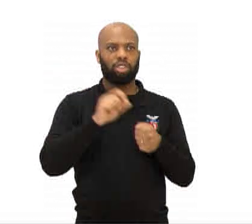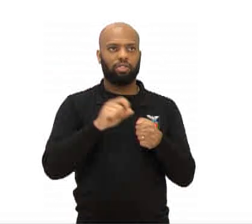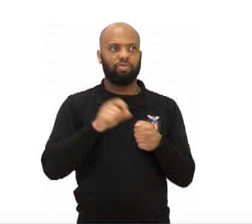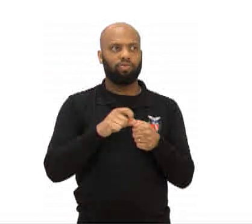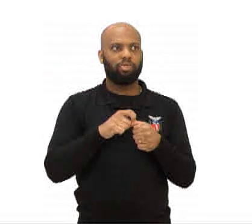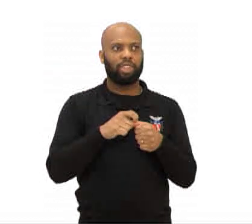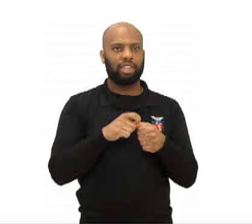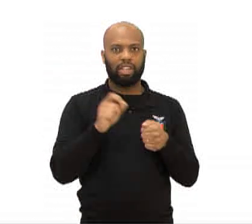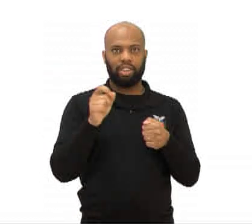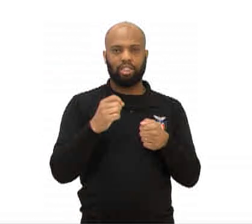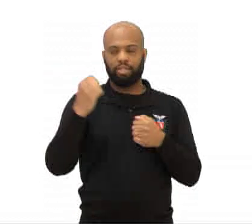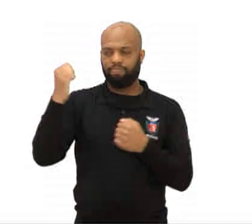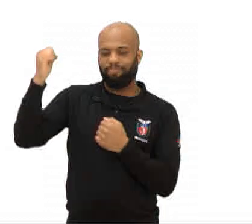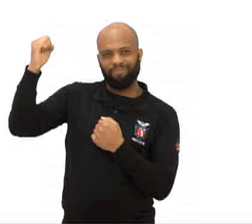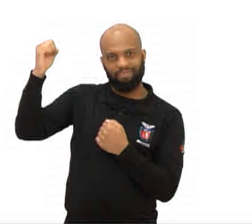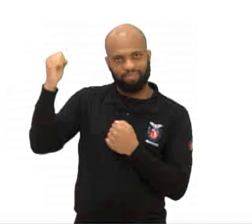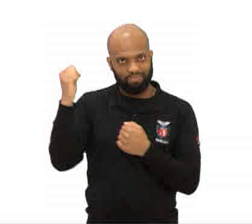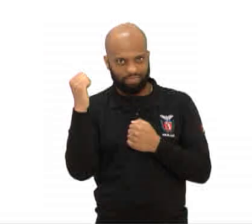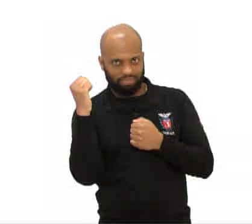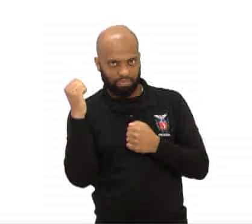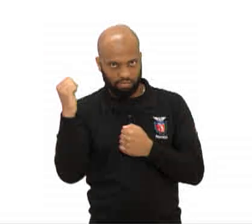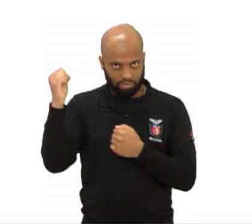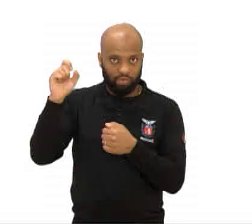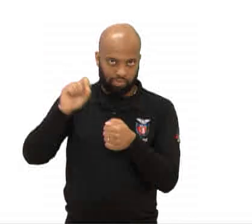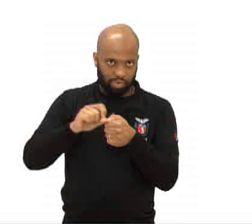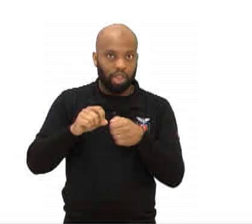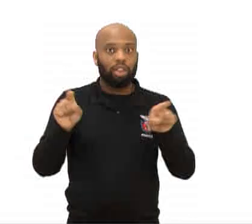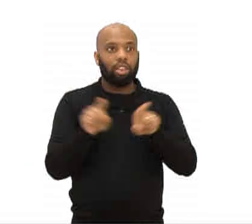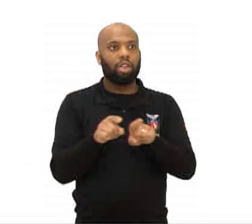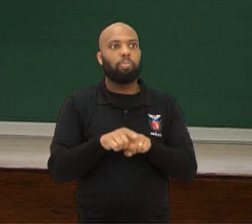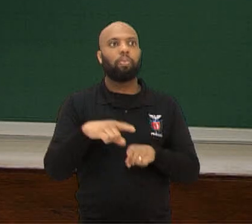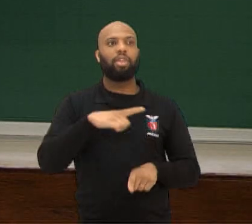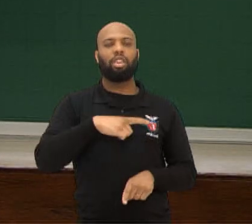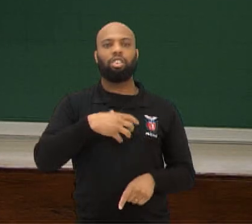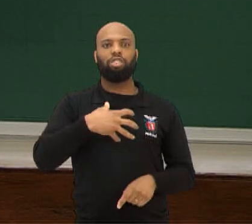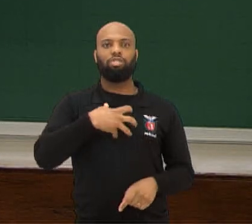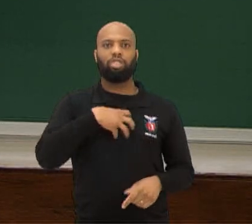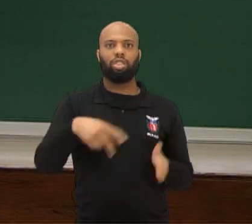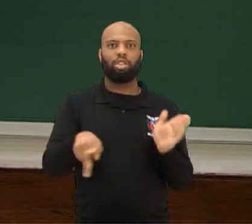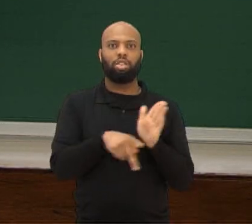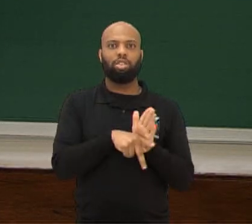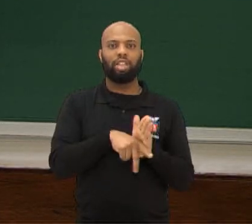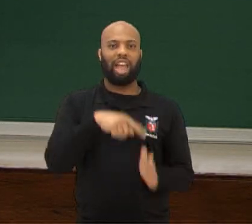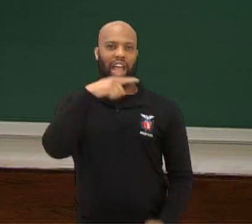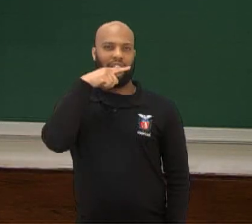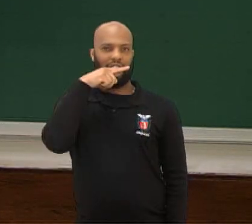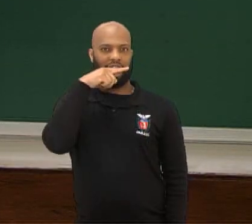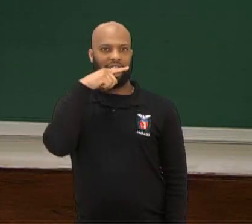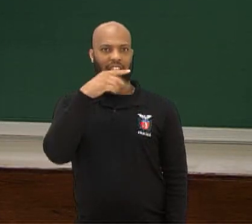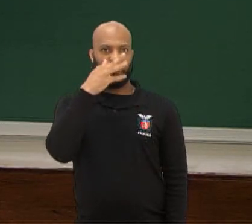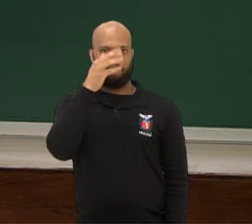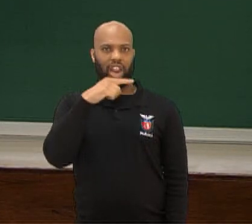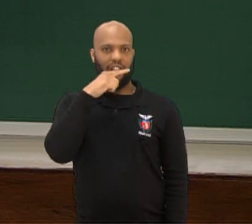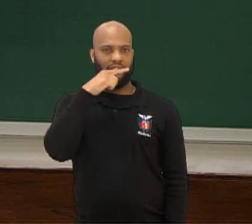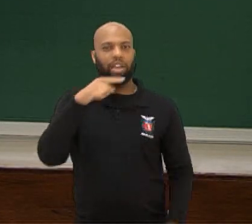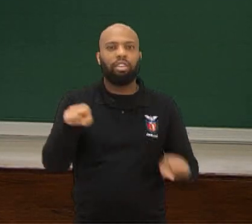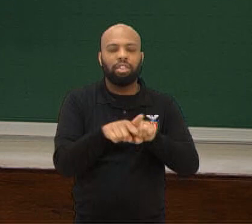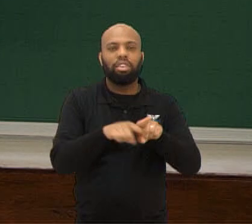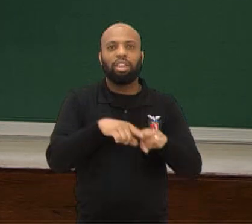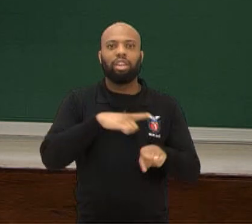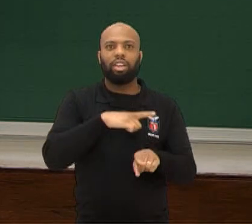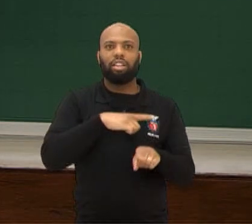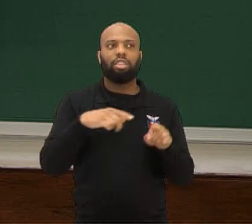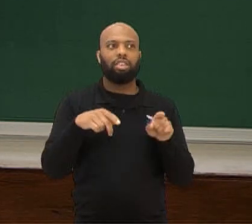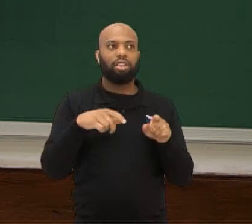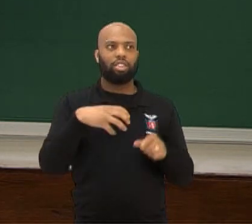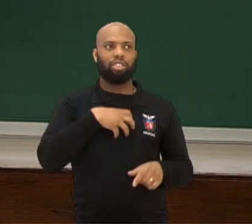são os passos da vaneira, que é outra dança típica, a tangueada, que lembra um ritmo de marcha, e a rio-grandense